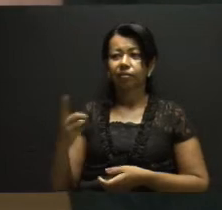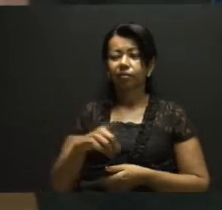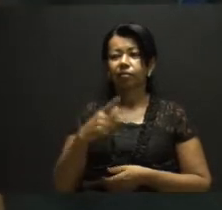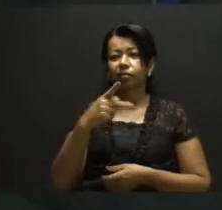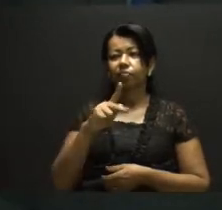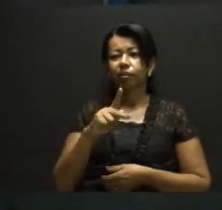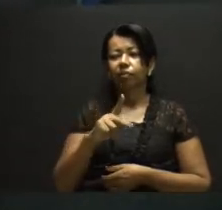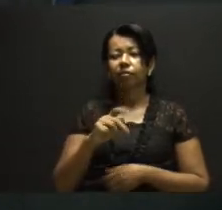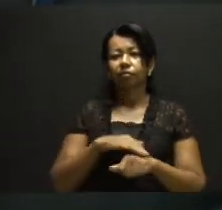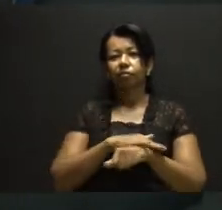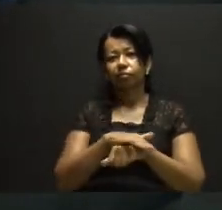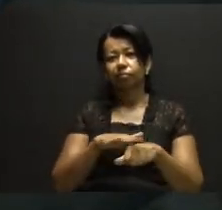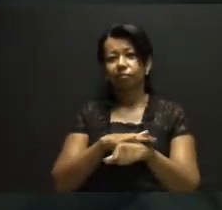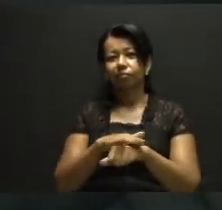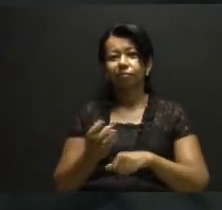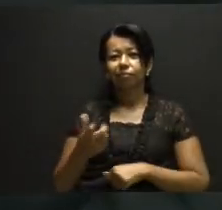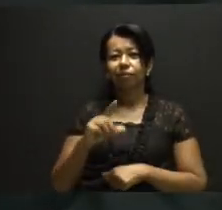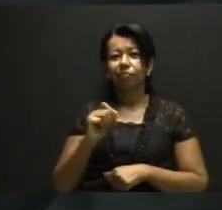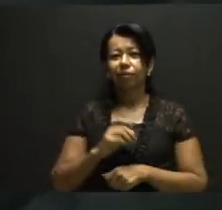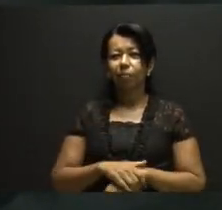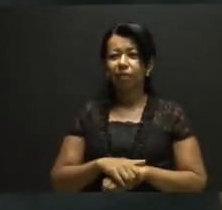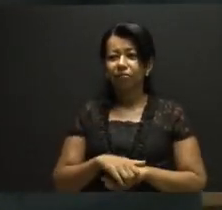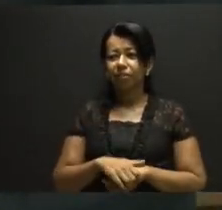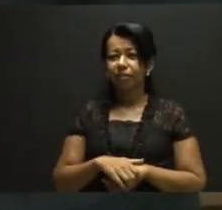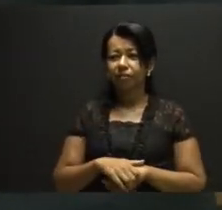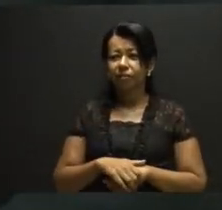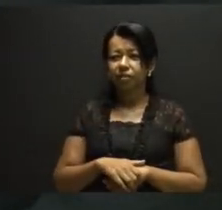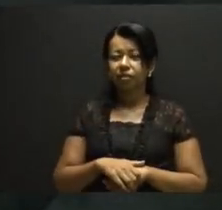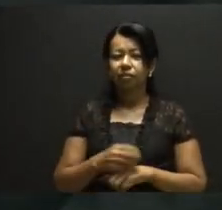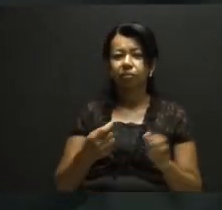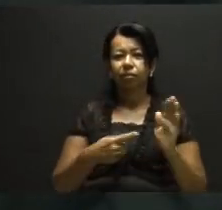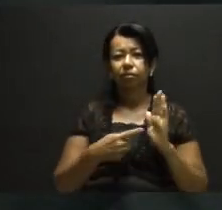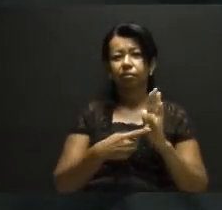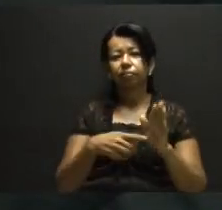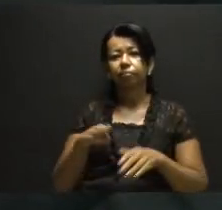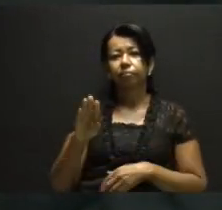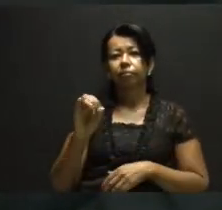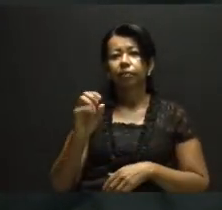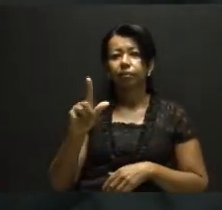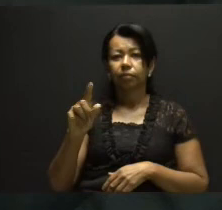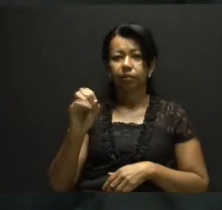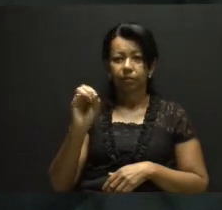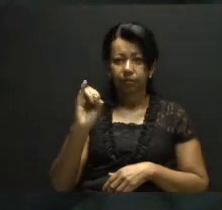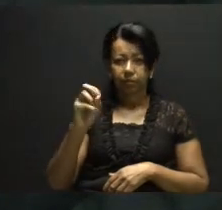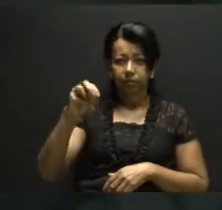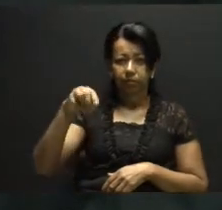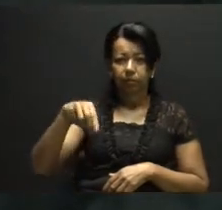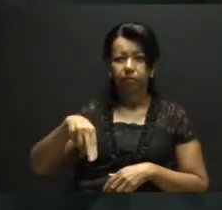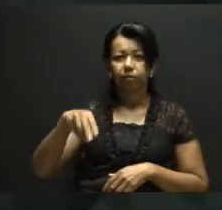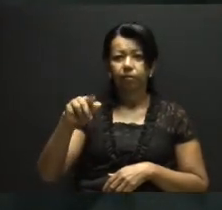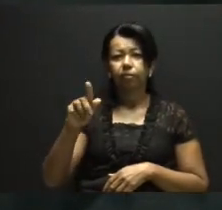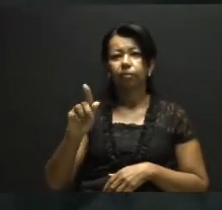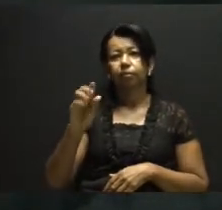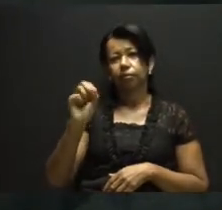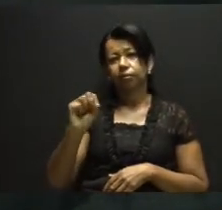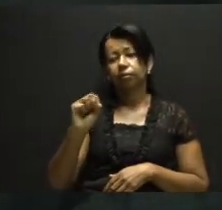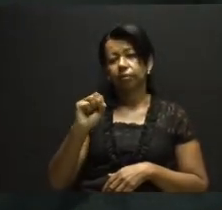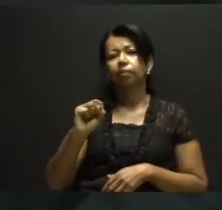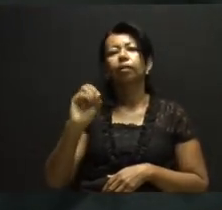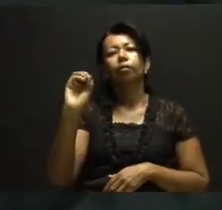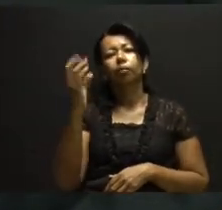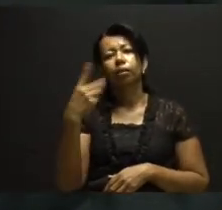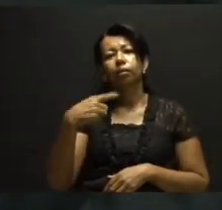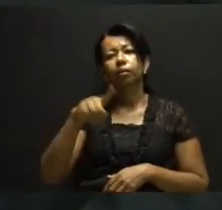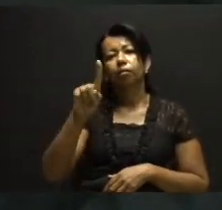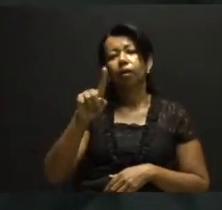a gente vai conversar a preocupação com a represa billings neves do que aconteceu em brumadinho em mariana